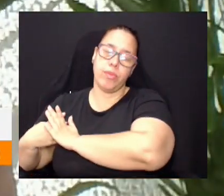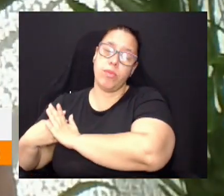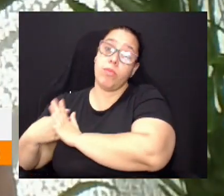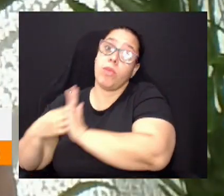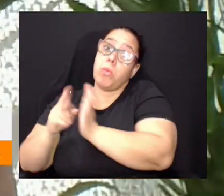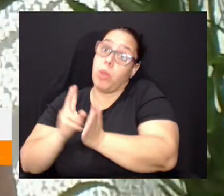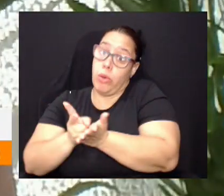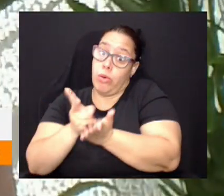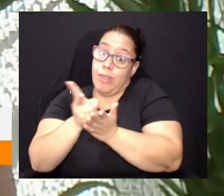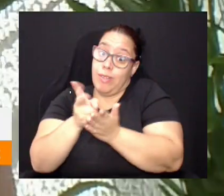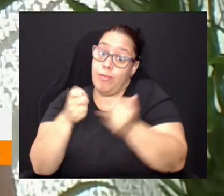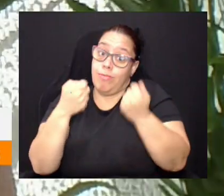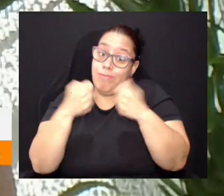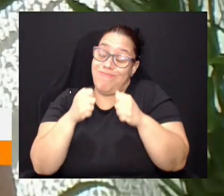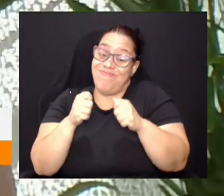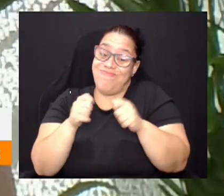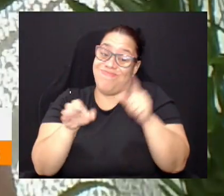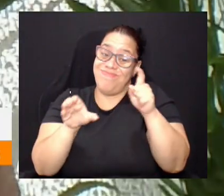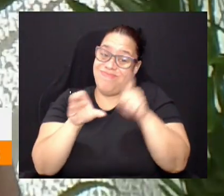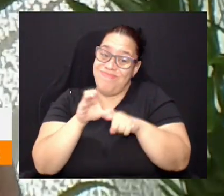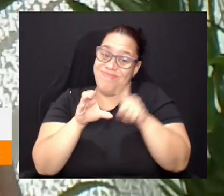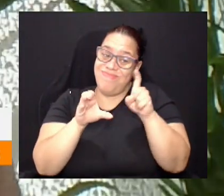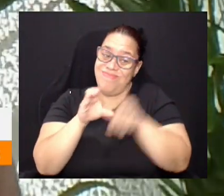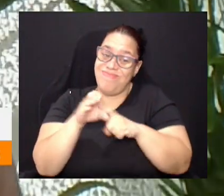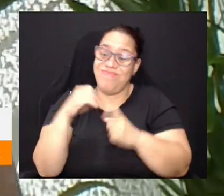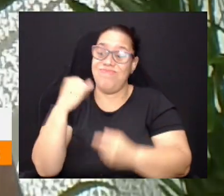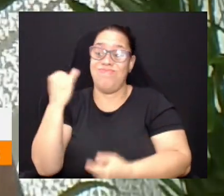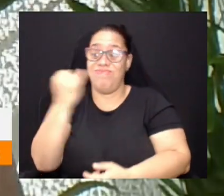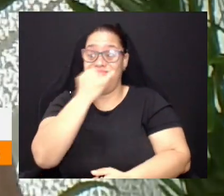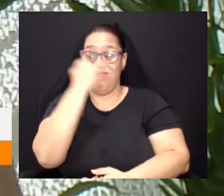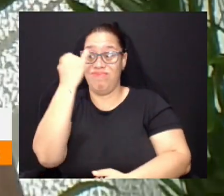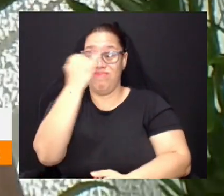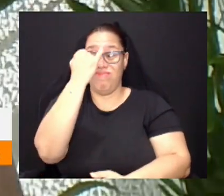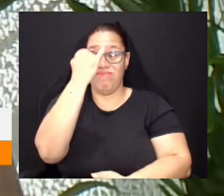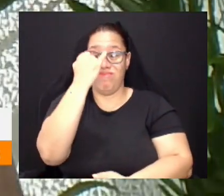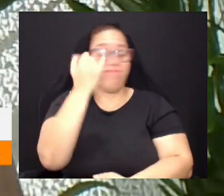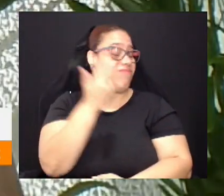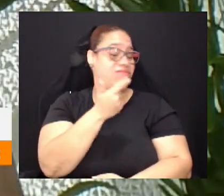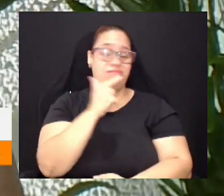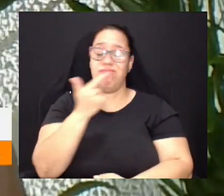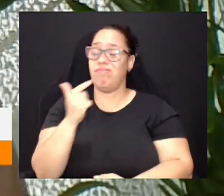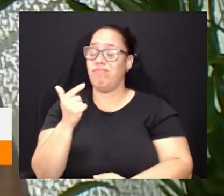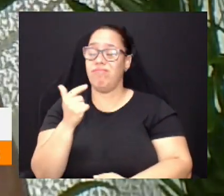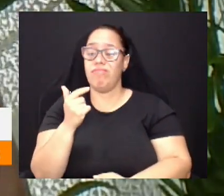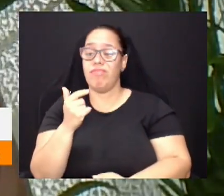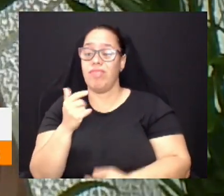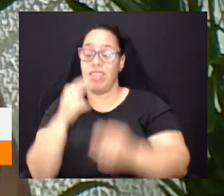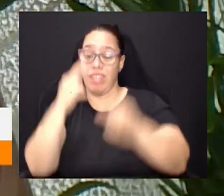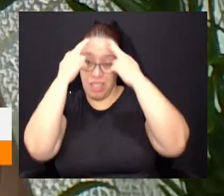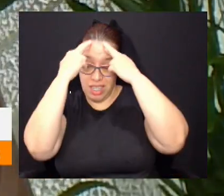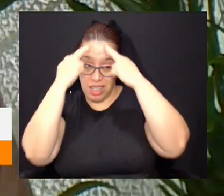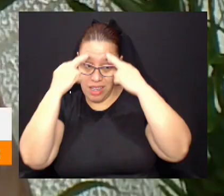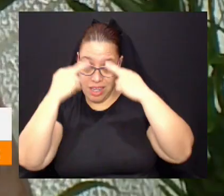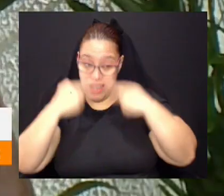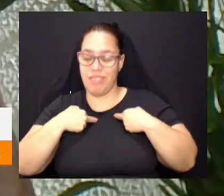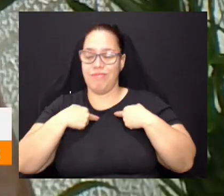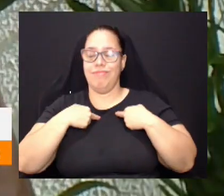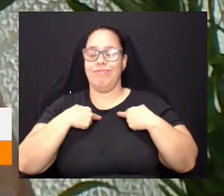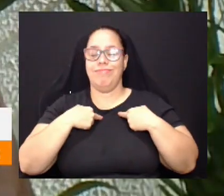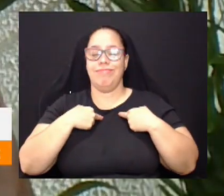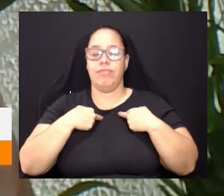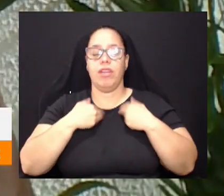necessidades essenciais, importantes, que não estão sendo respeitadas. E aí é um